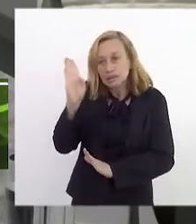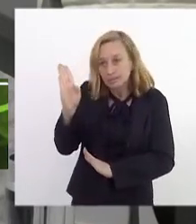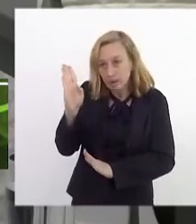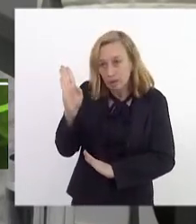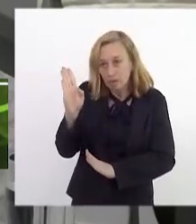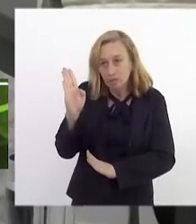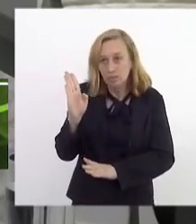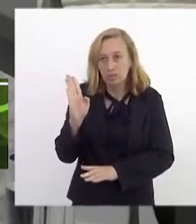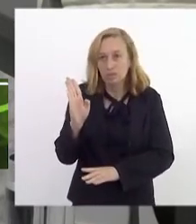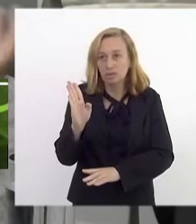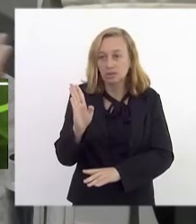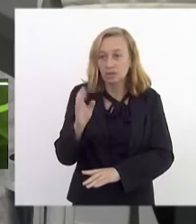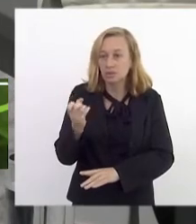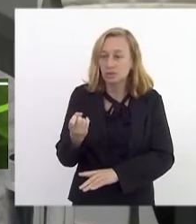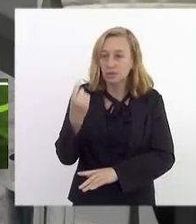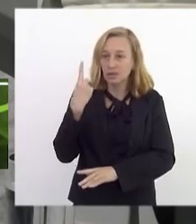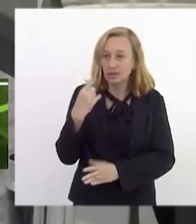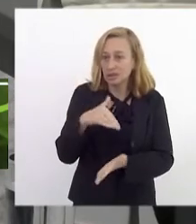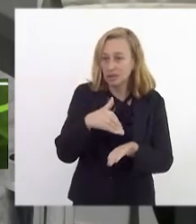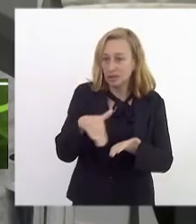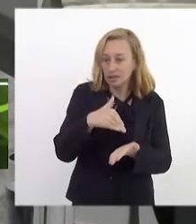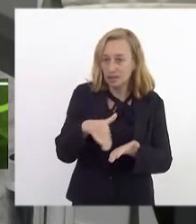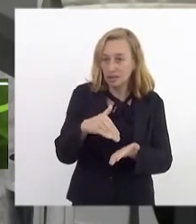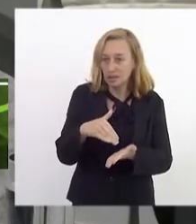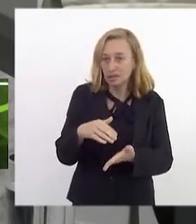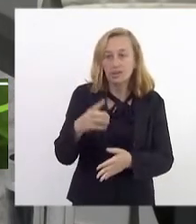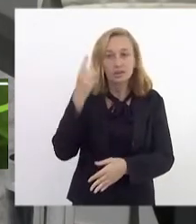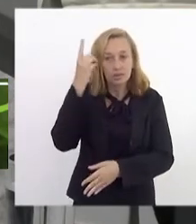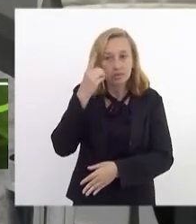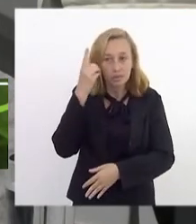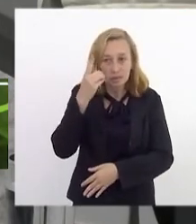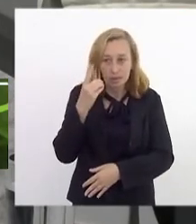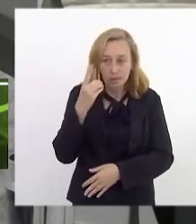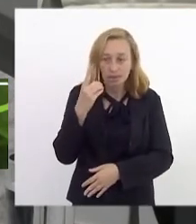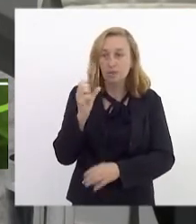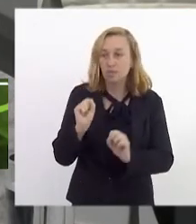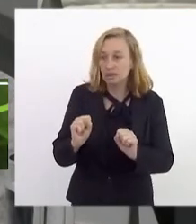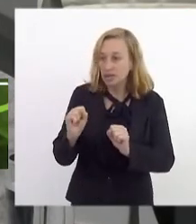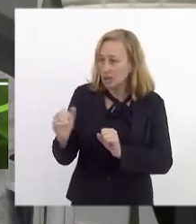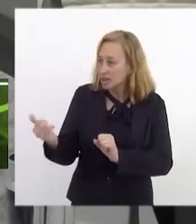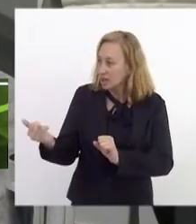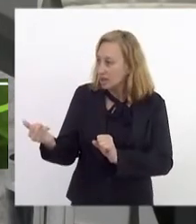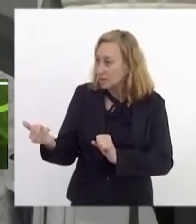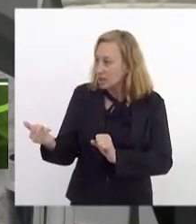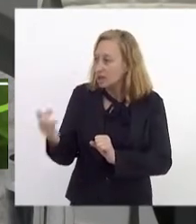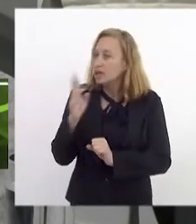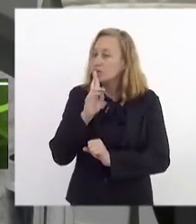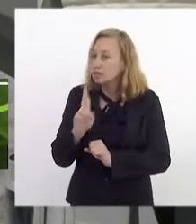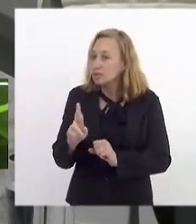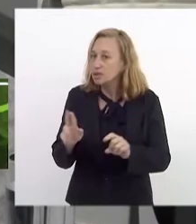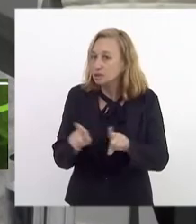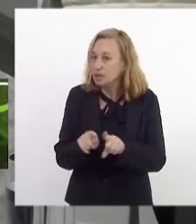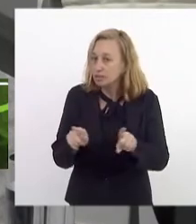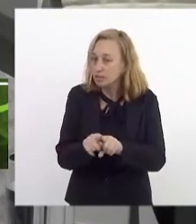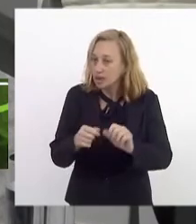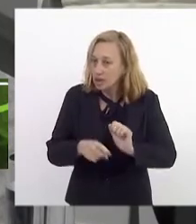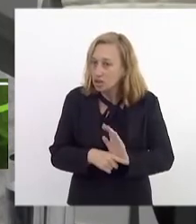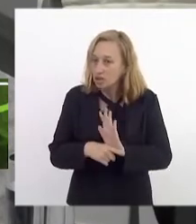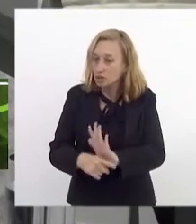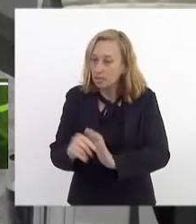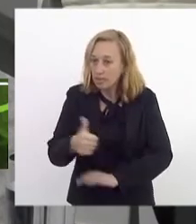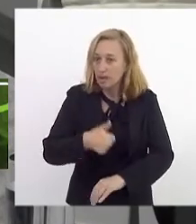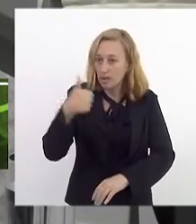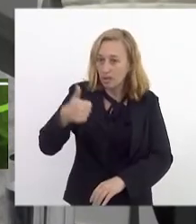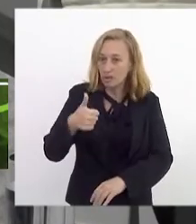se o ex-secretário atual deputado puder nos responder também, para pensar junto conosco e poder contribuir melhor para